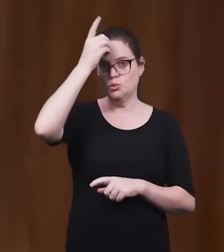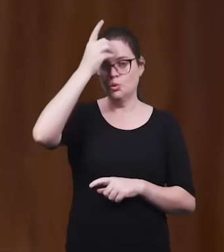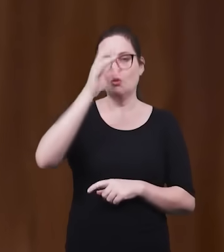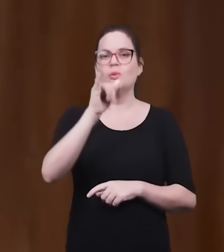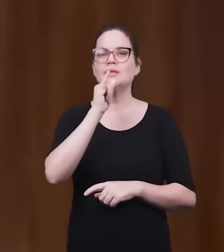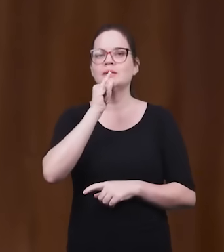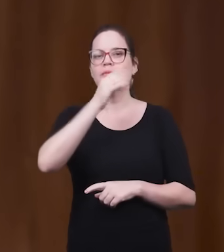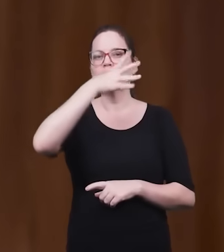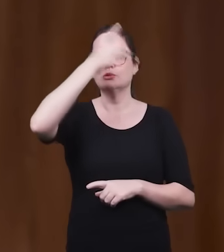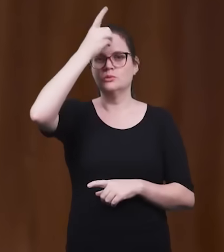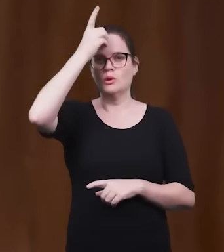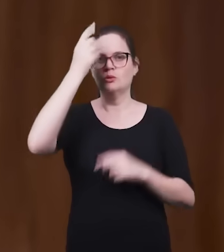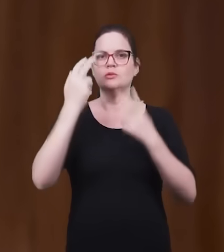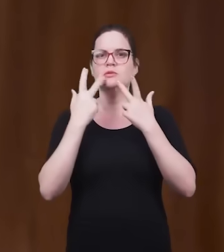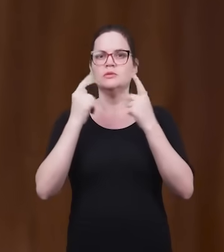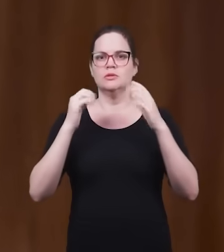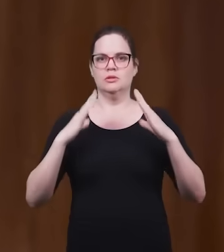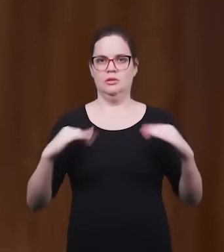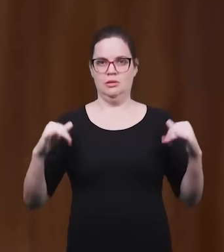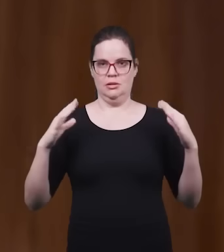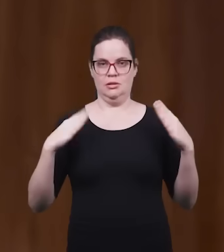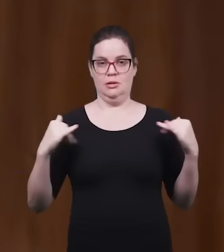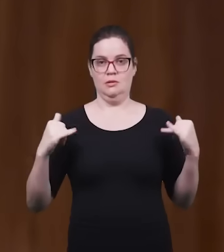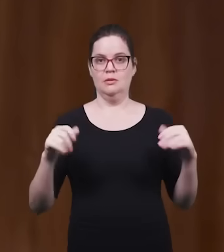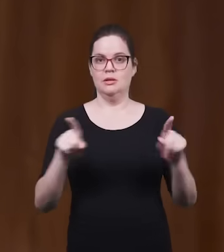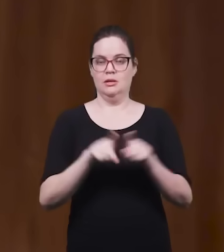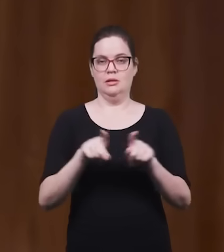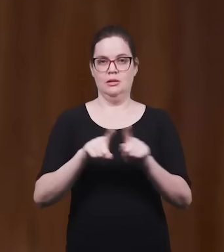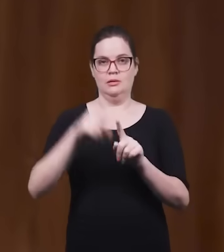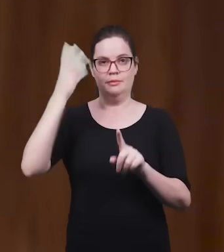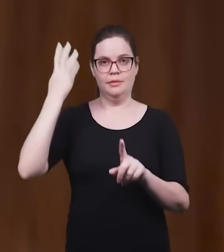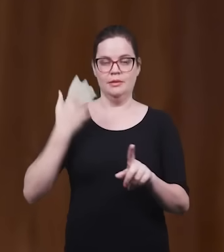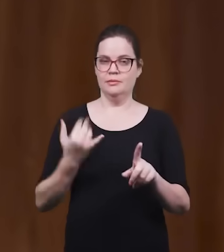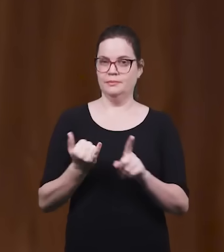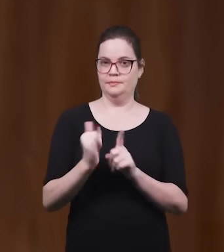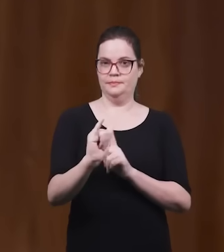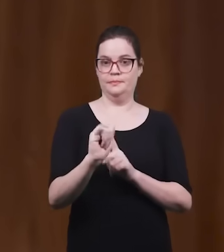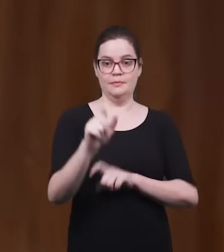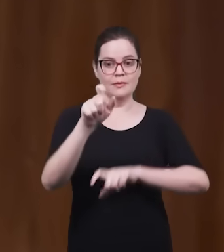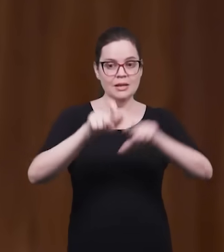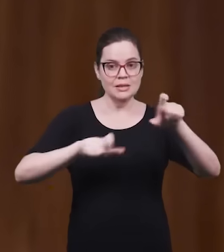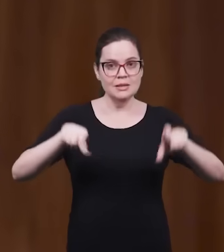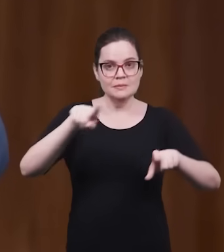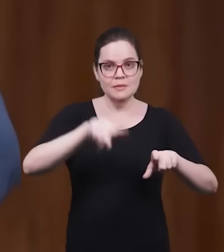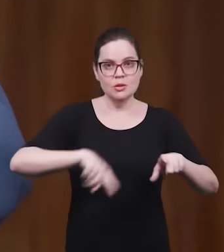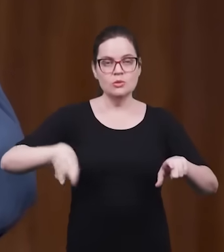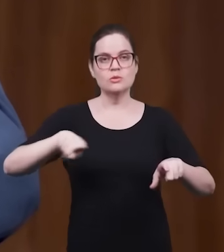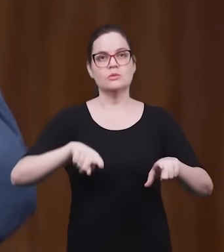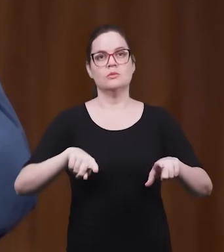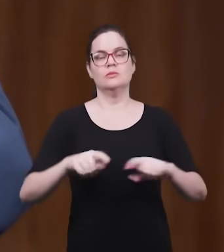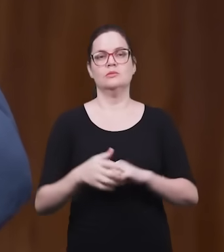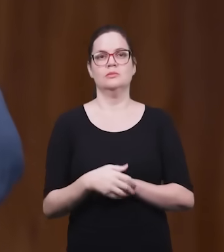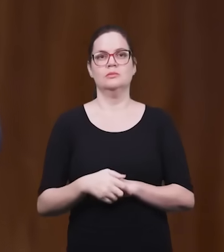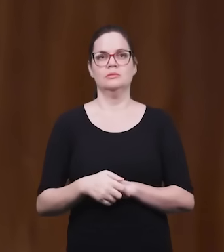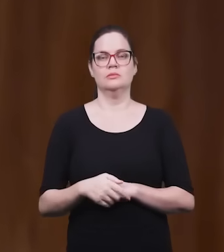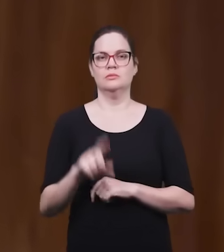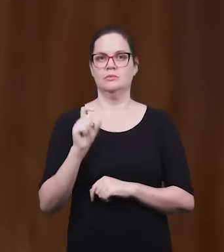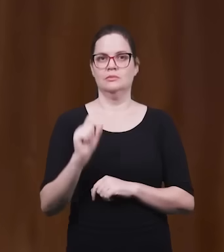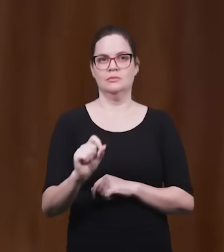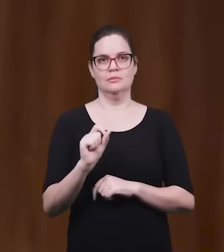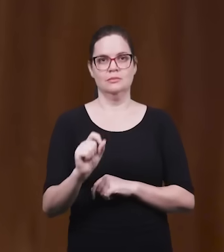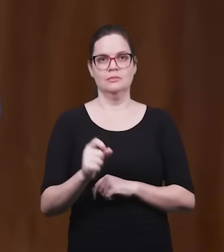dom de línguas, tem interpretação de línguas, essas pessoas não